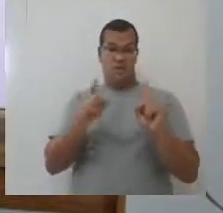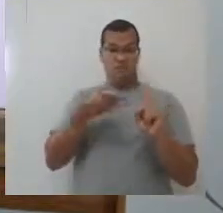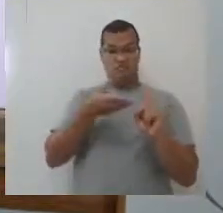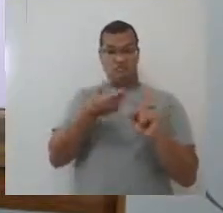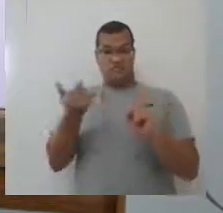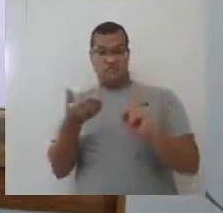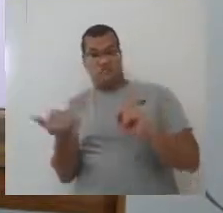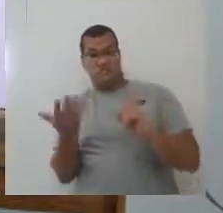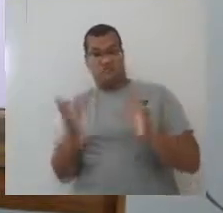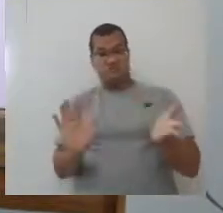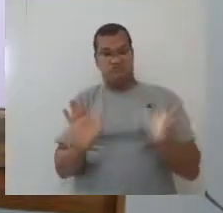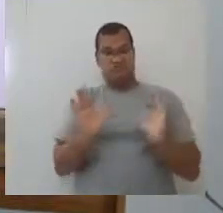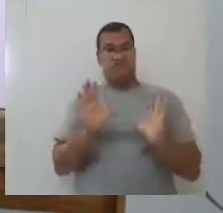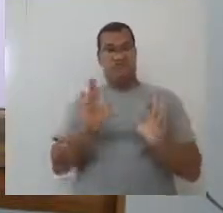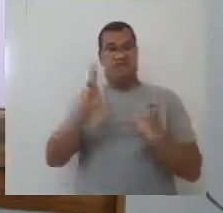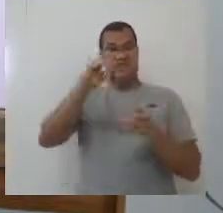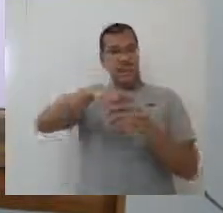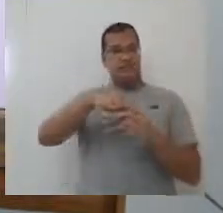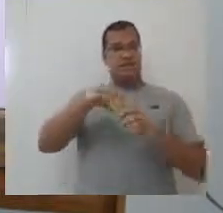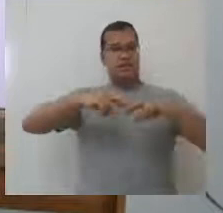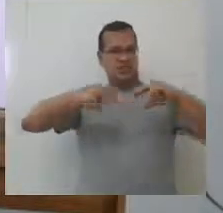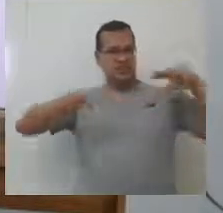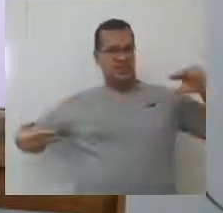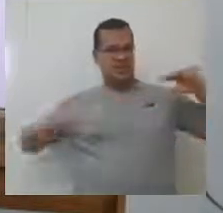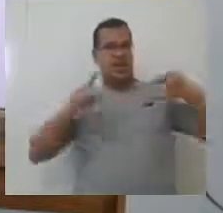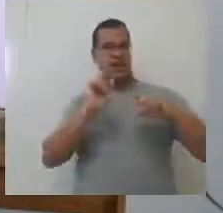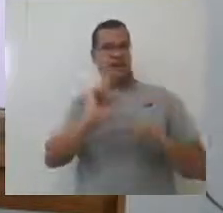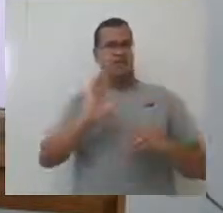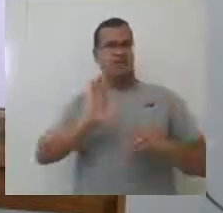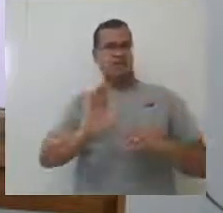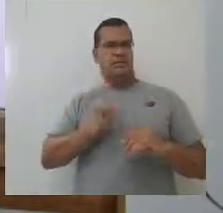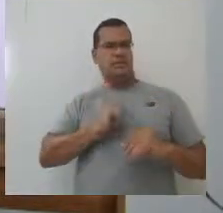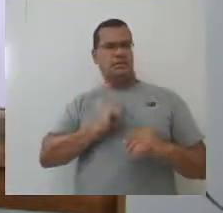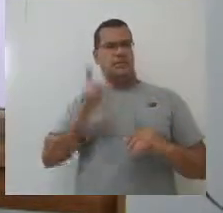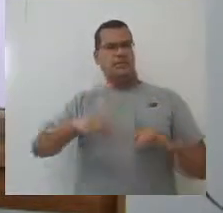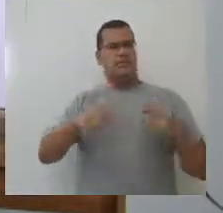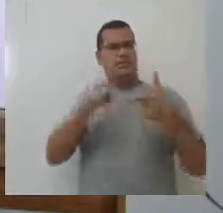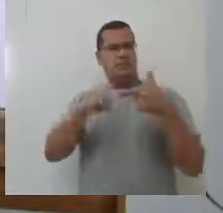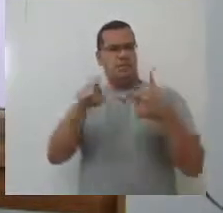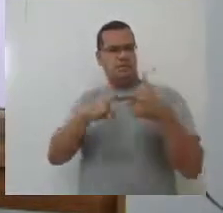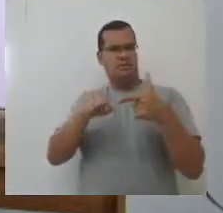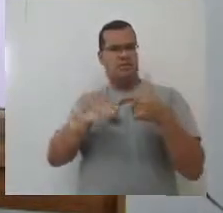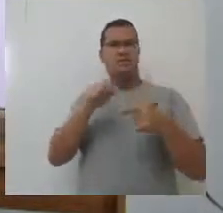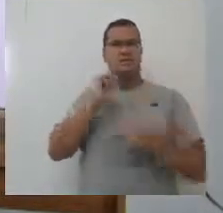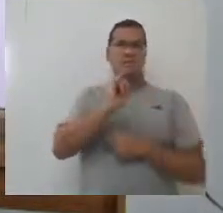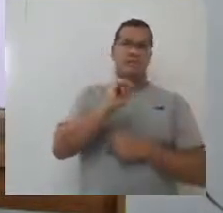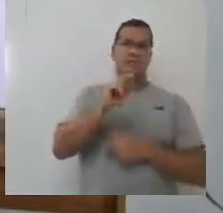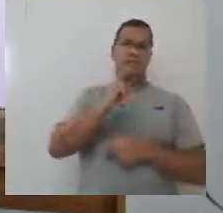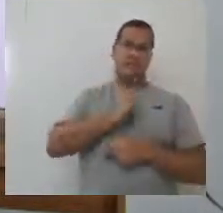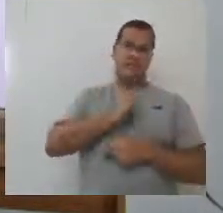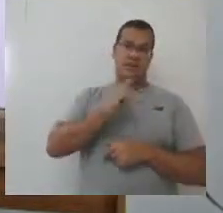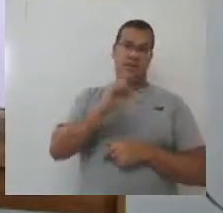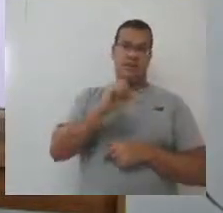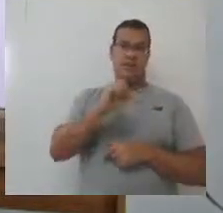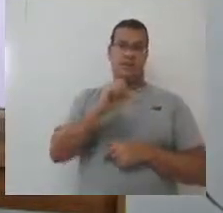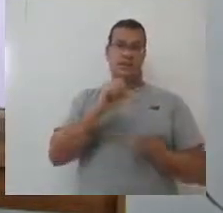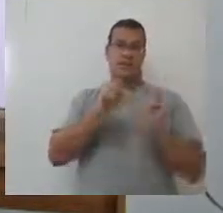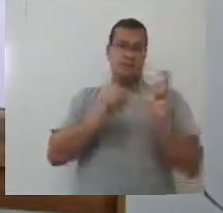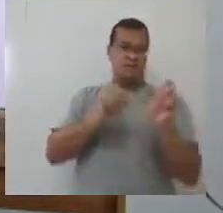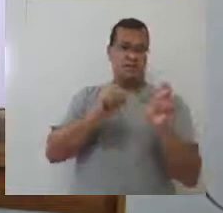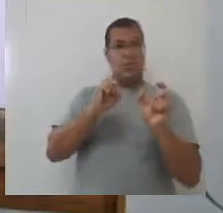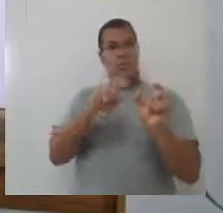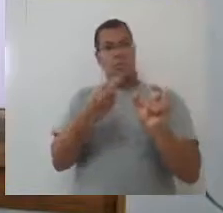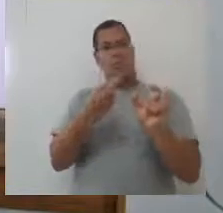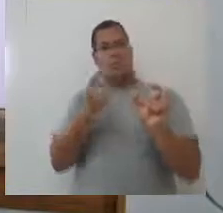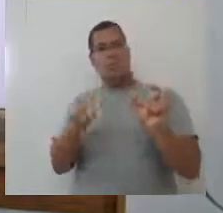mutuamente dentro da genética. Aí quando vocês pegam esse problema, que no final tá dizendo assim, diga se é uma coisa ou